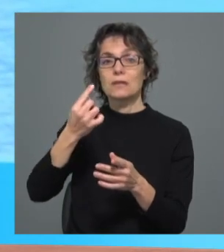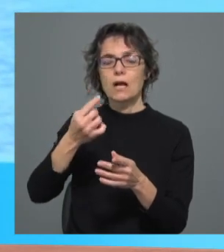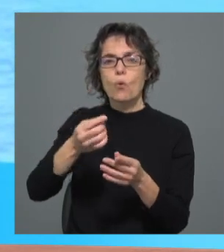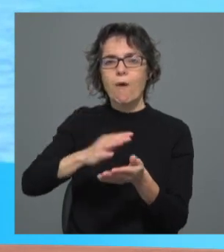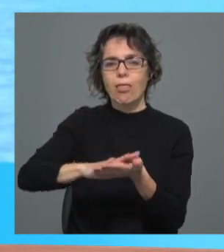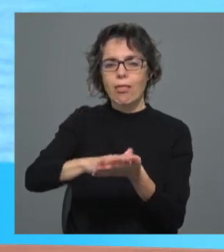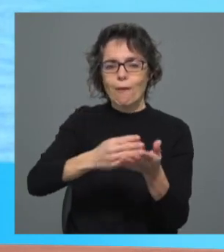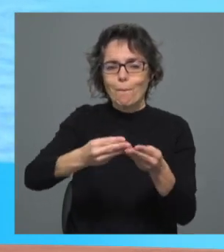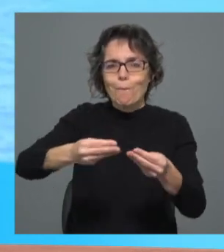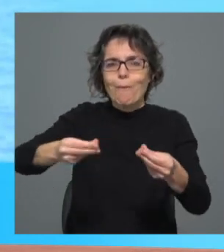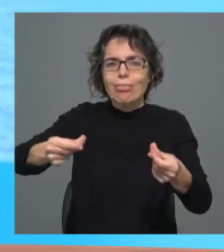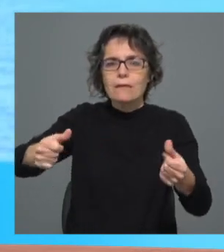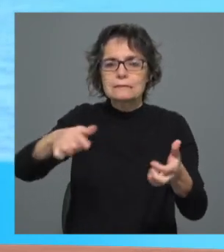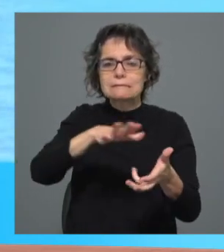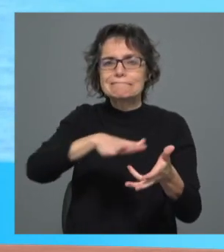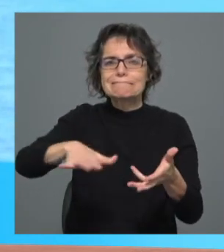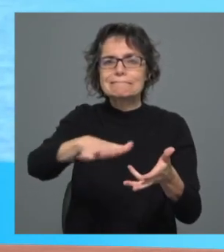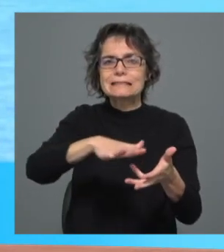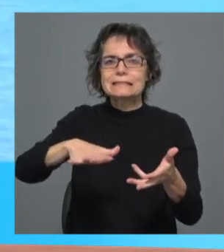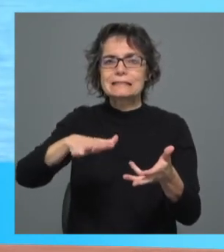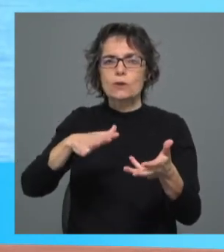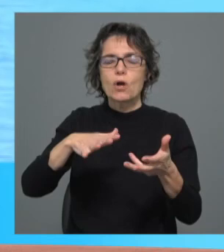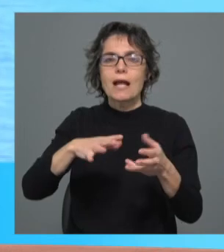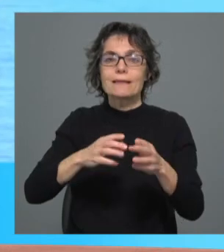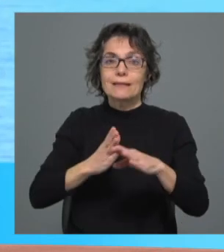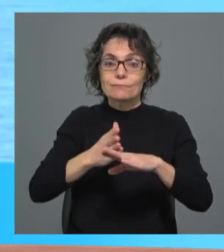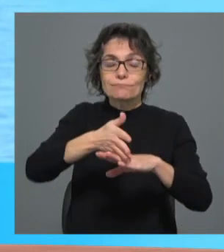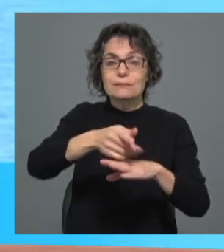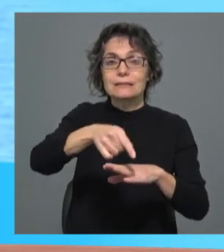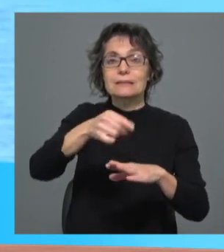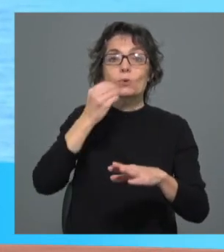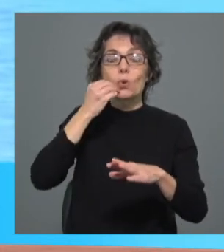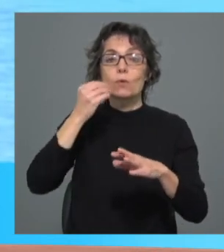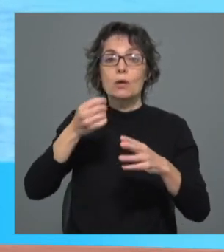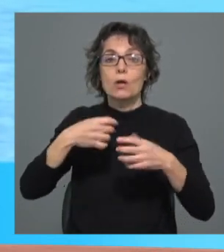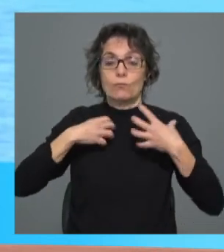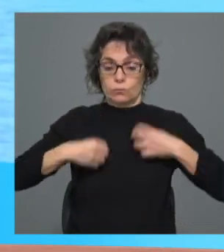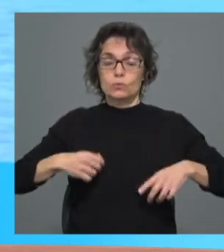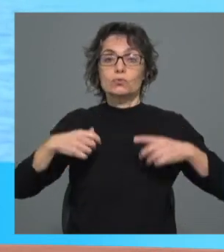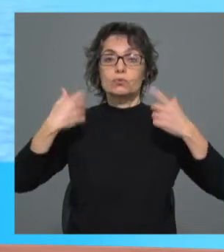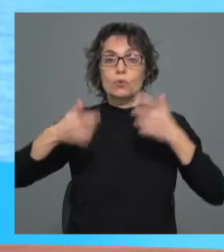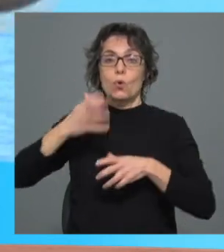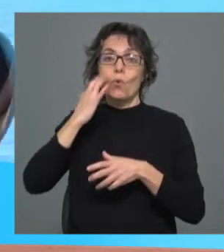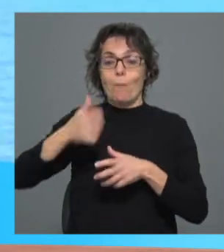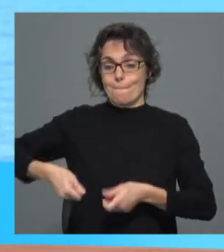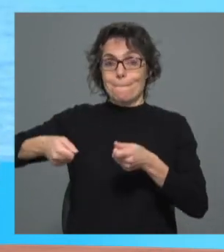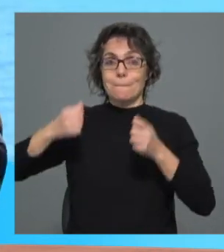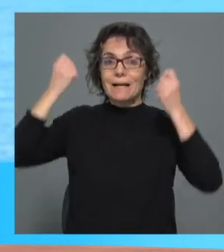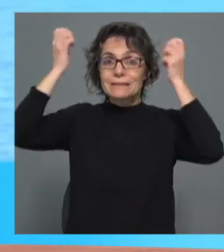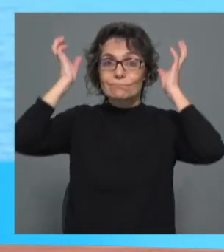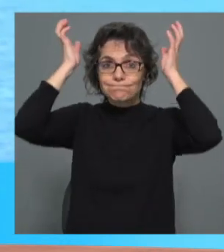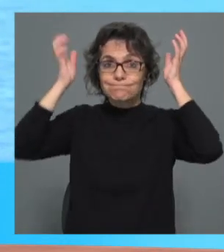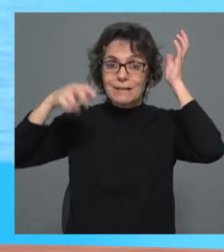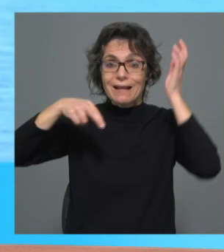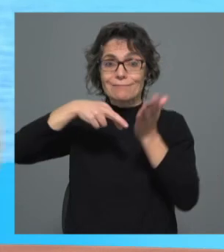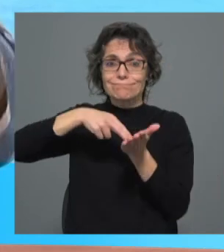os pântanos. Portanto, têm que meter a roupa num saquinho de plástico à cabeça, às vezes têm que atravessar pântanos